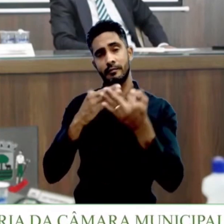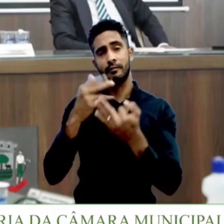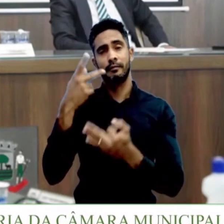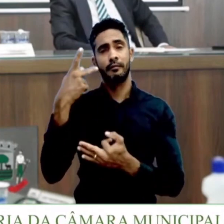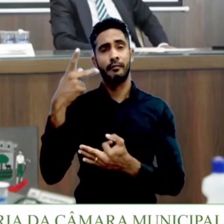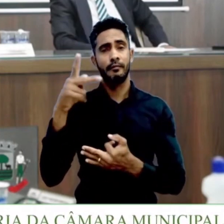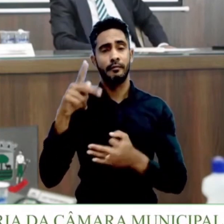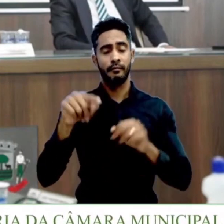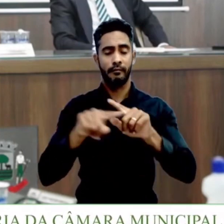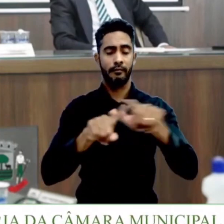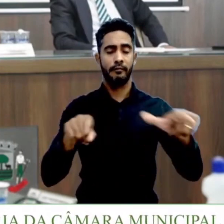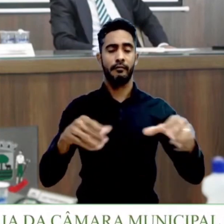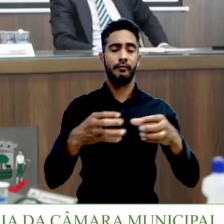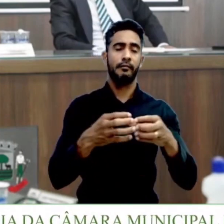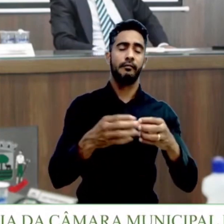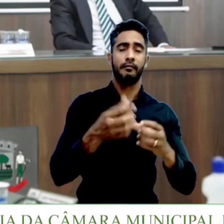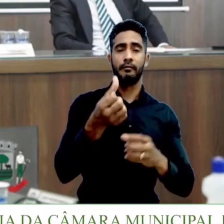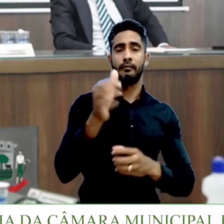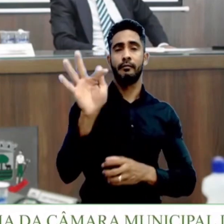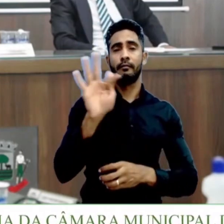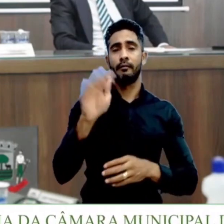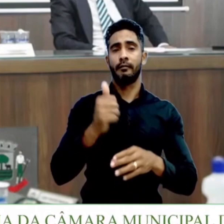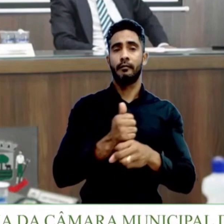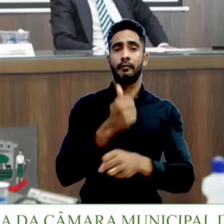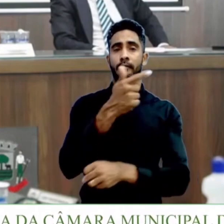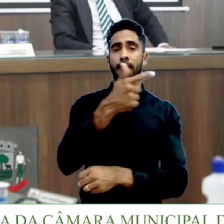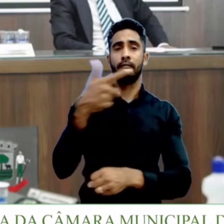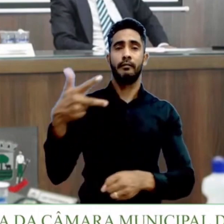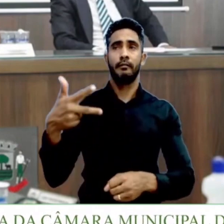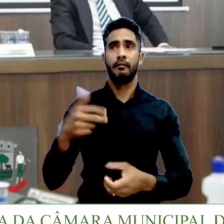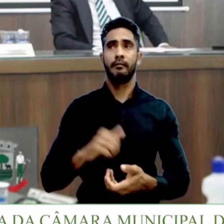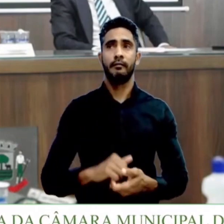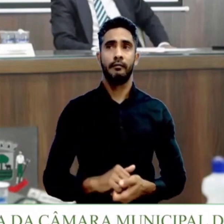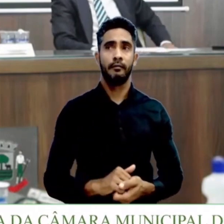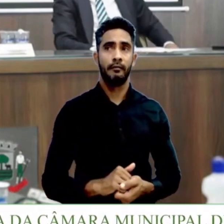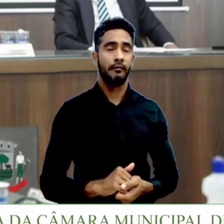enlutada. Sala das Sessões, 6 de fevereiro de 2023.